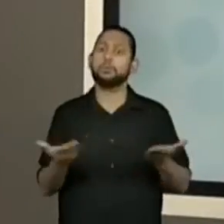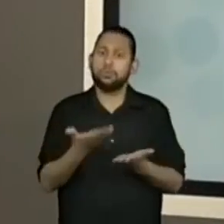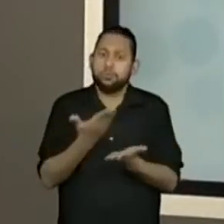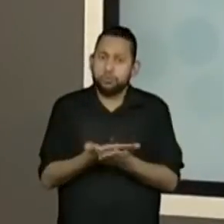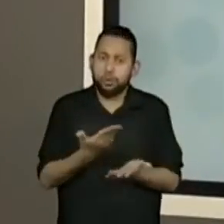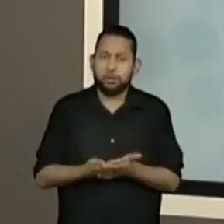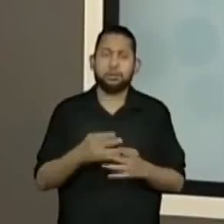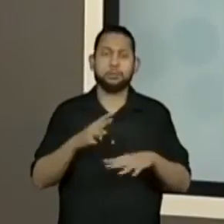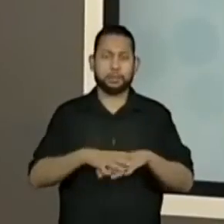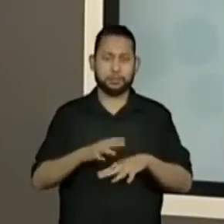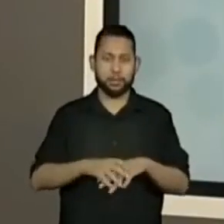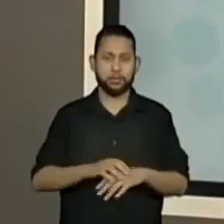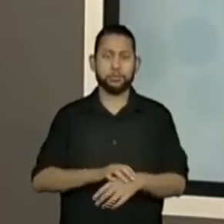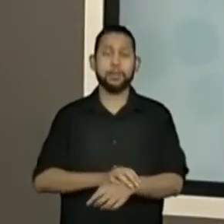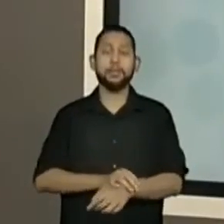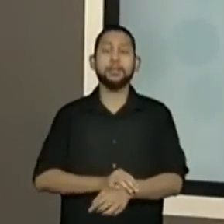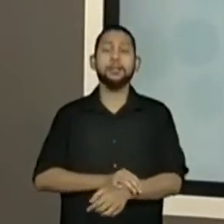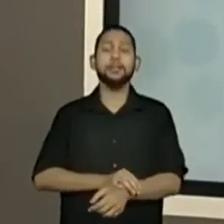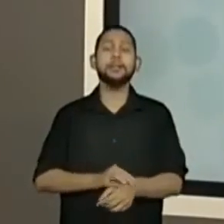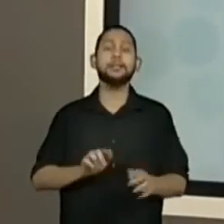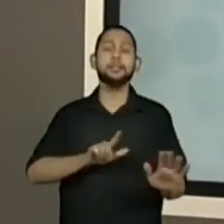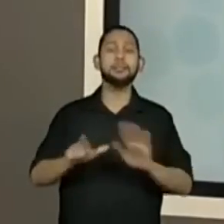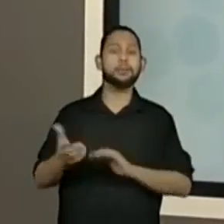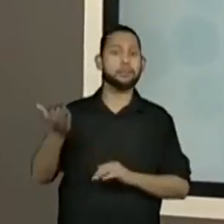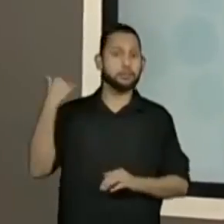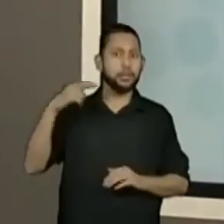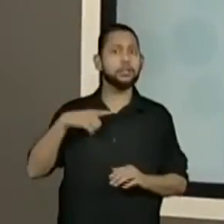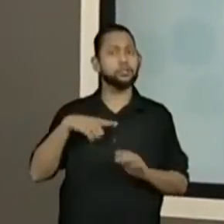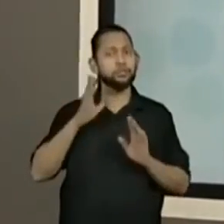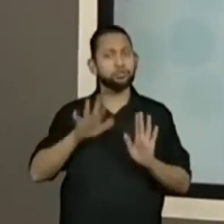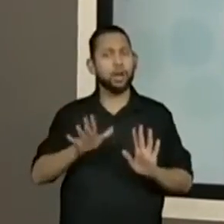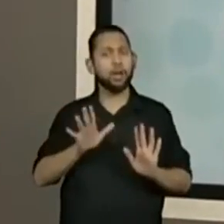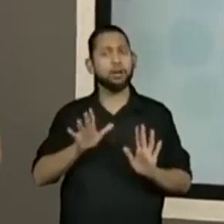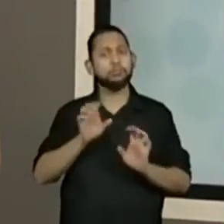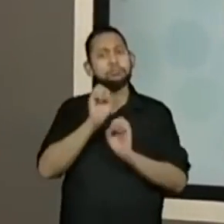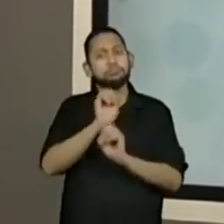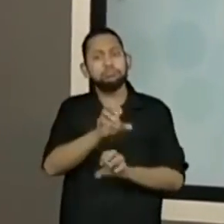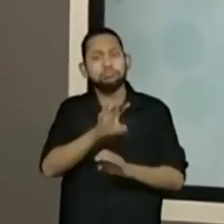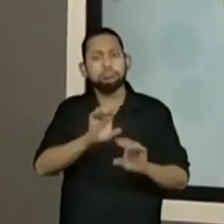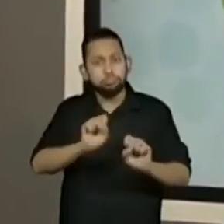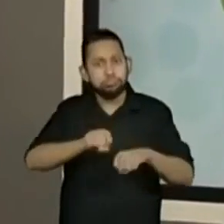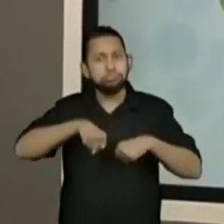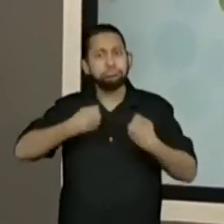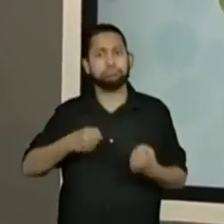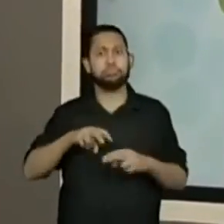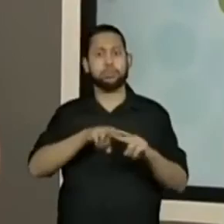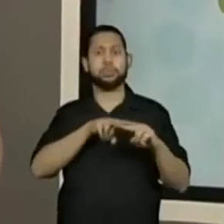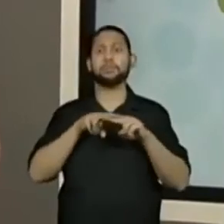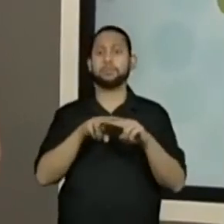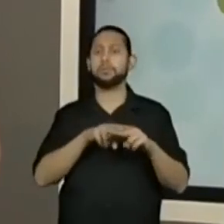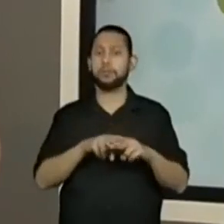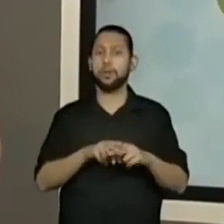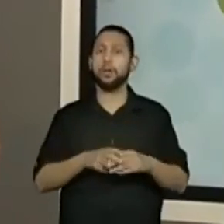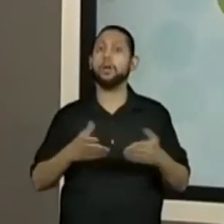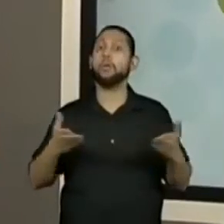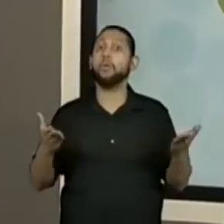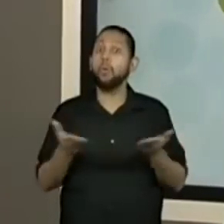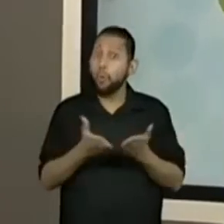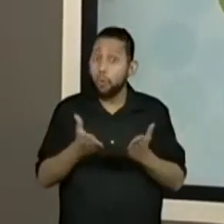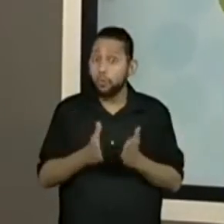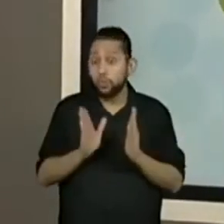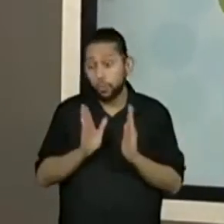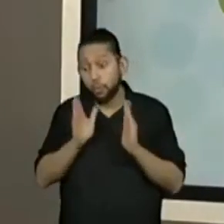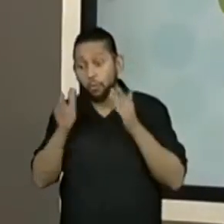sempre de matemática e hoje a gente vai começar aí a recuperação o trabalho com aprender